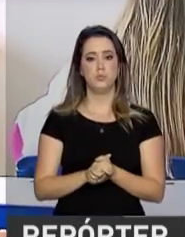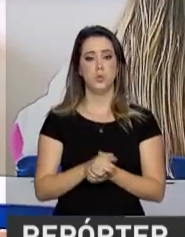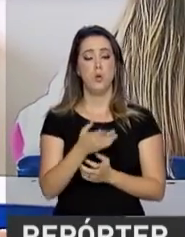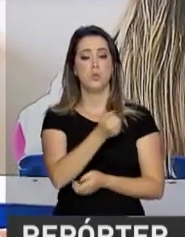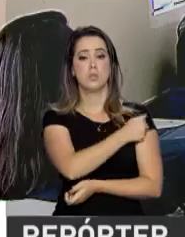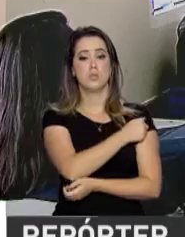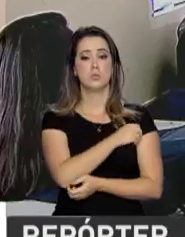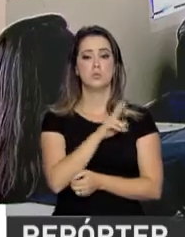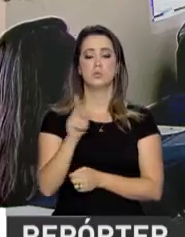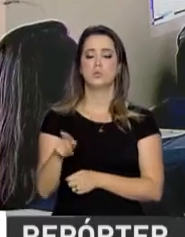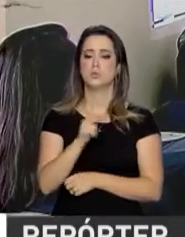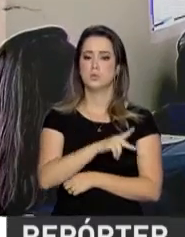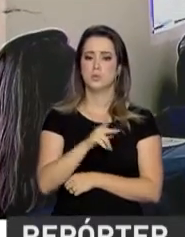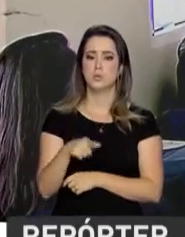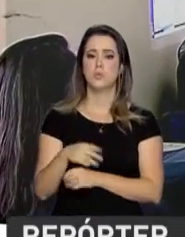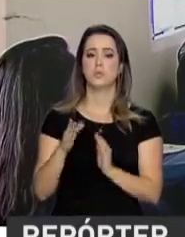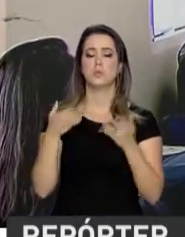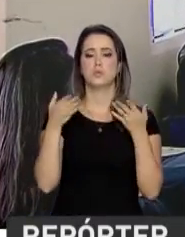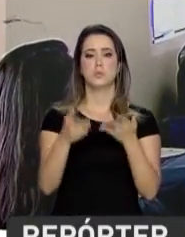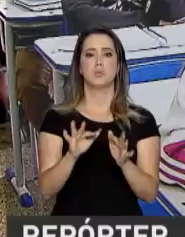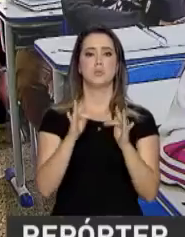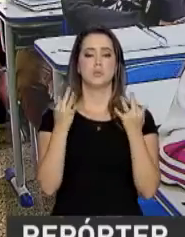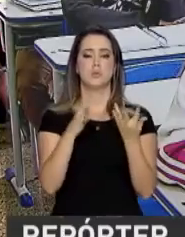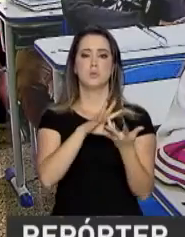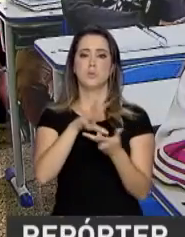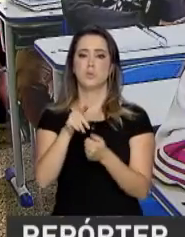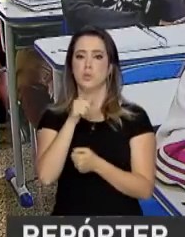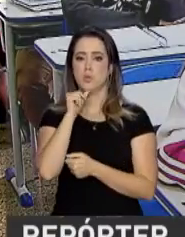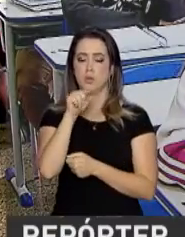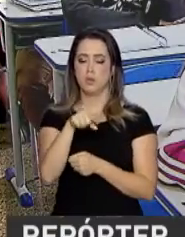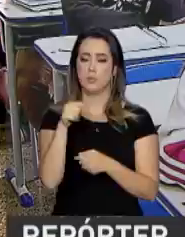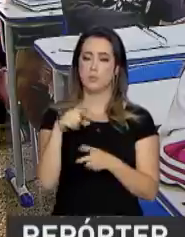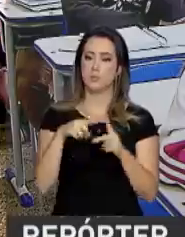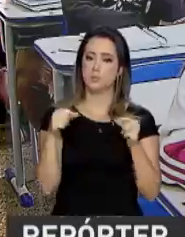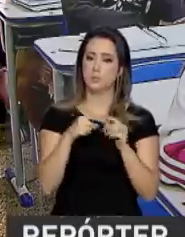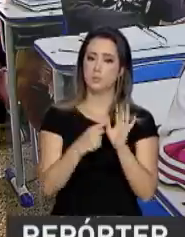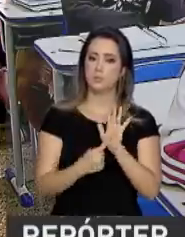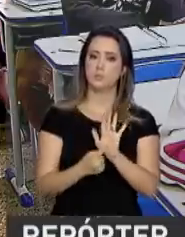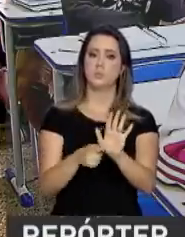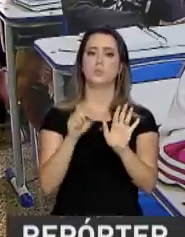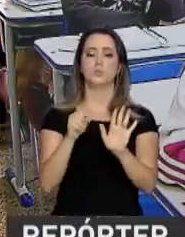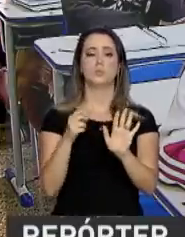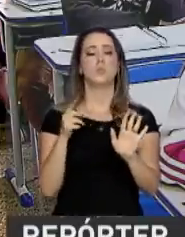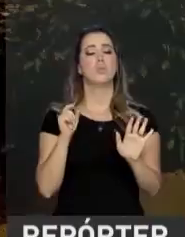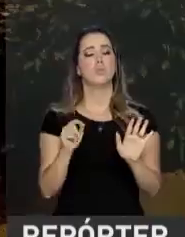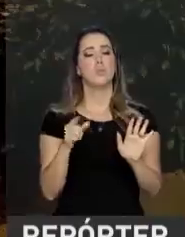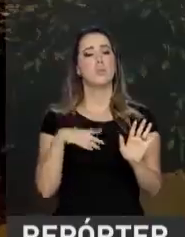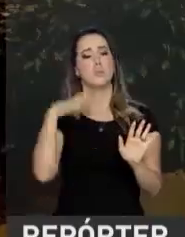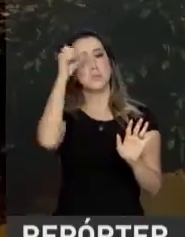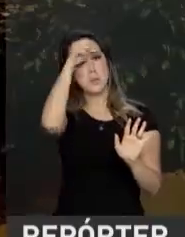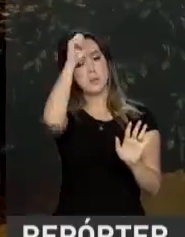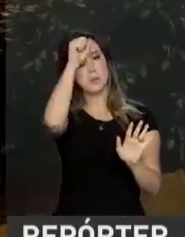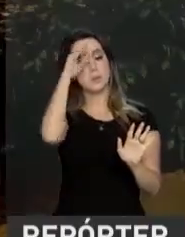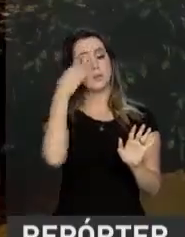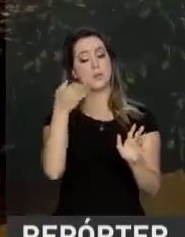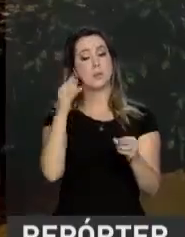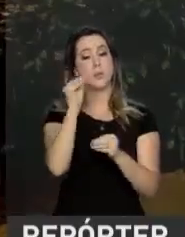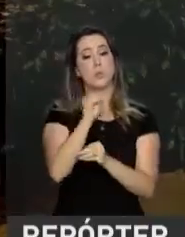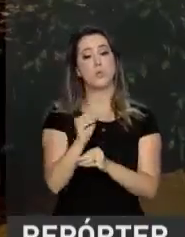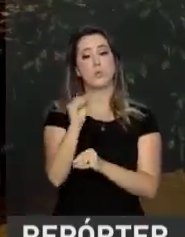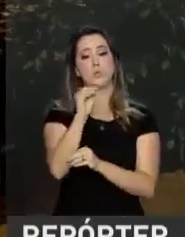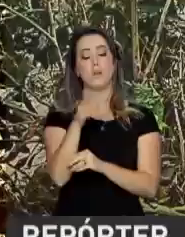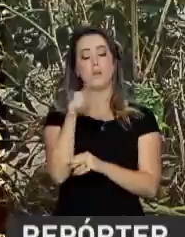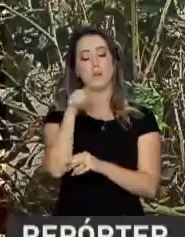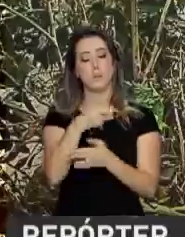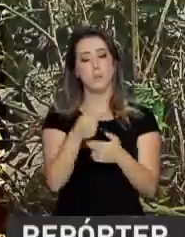mundial da água no mês de março aqui em brasília mostrar o que fazem e também aprenderam ea lição de preservar esse bem